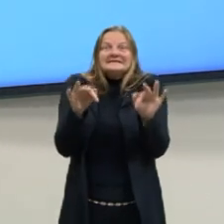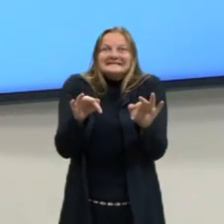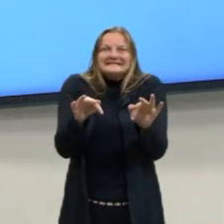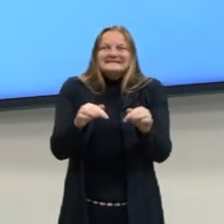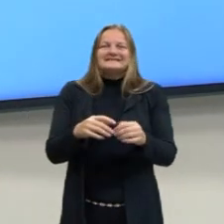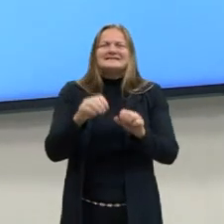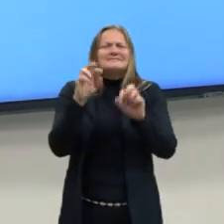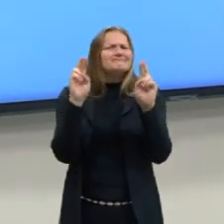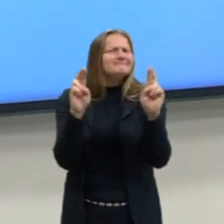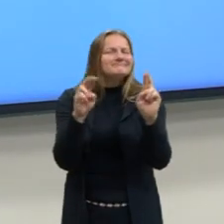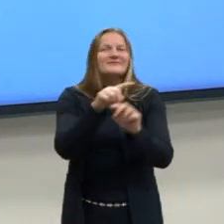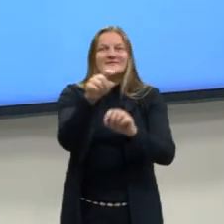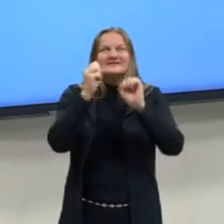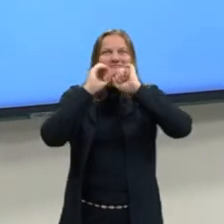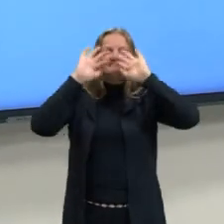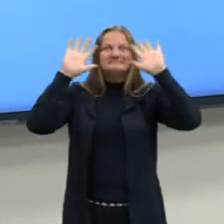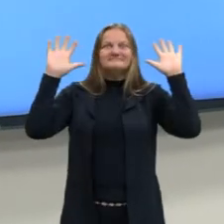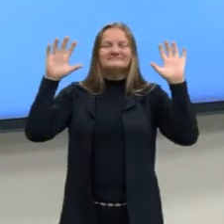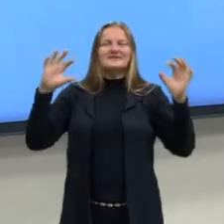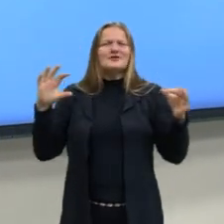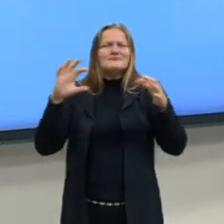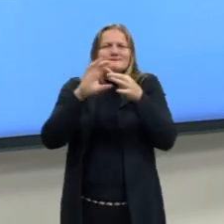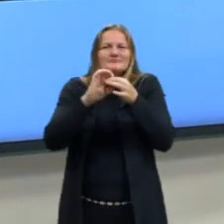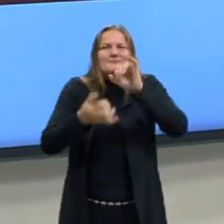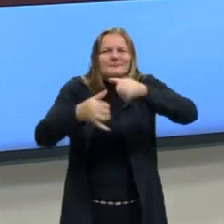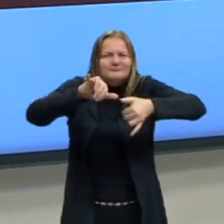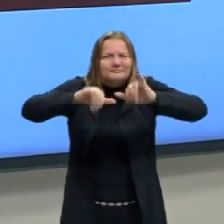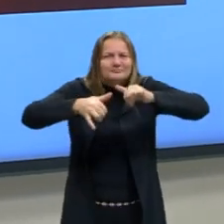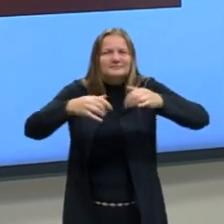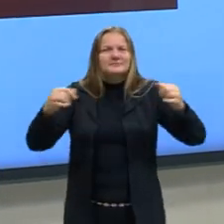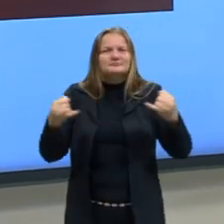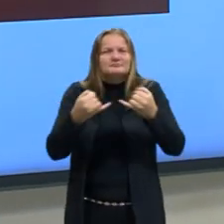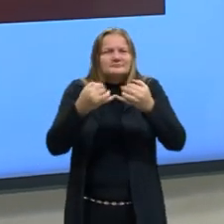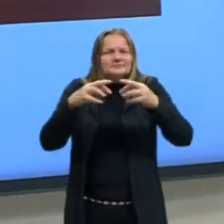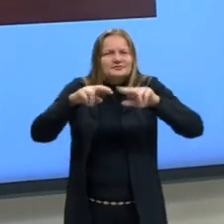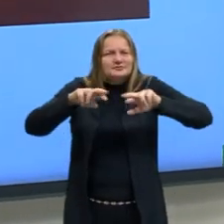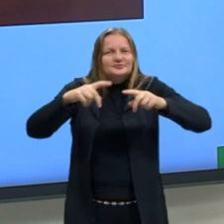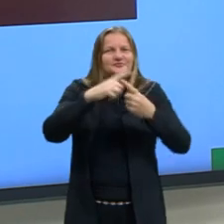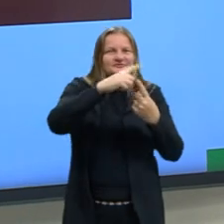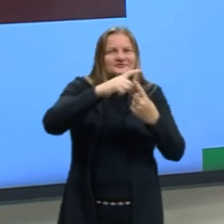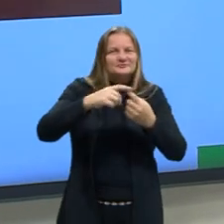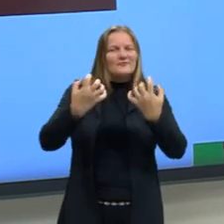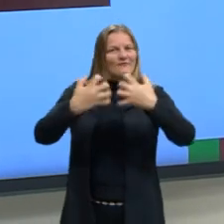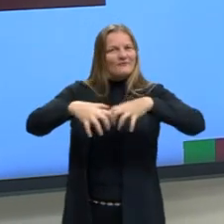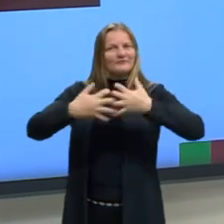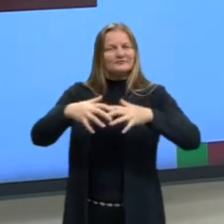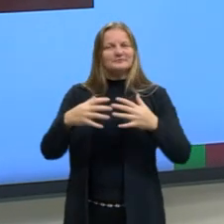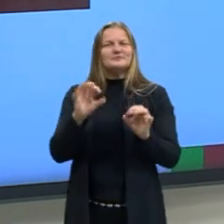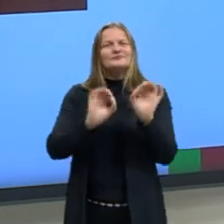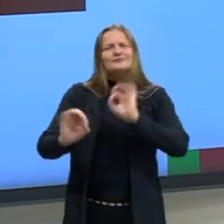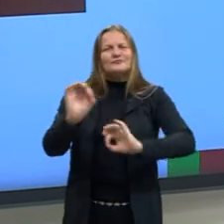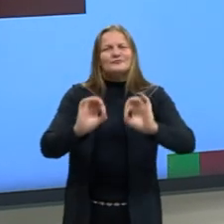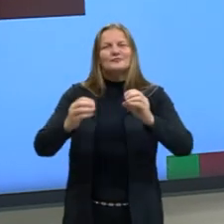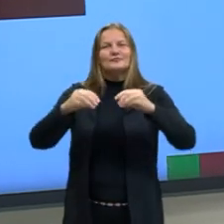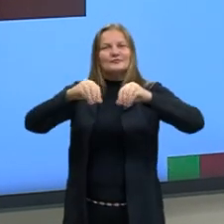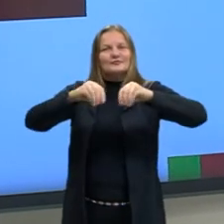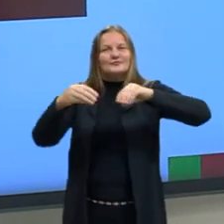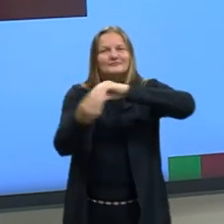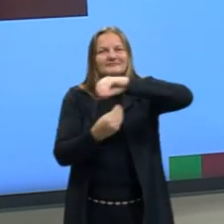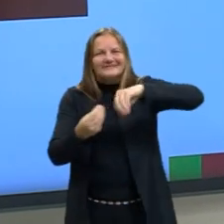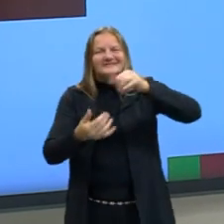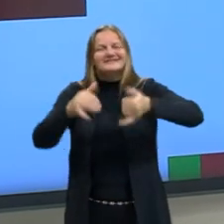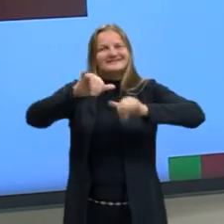eu espero que vocês tenham entendido um pouquinho melhor sobre as ligações químicas sobre como que funciona a formação de todos esses compostos